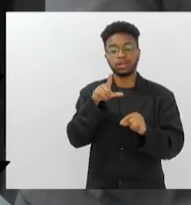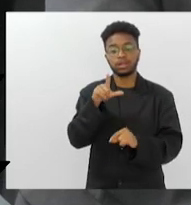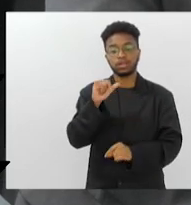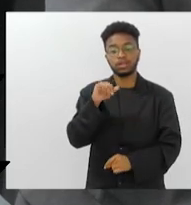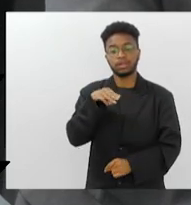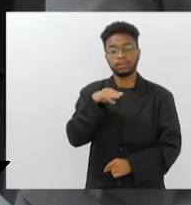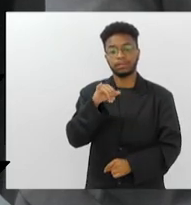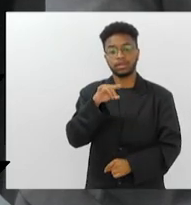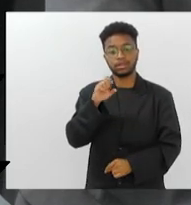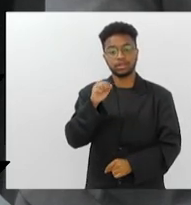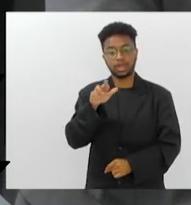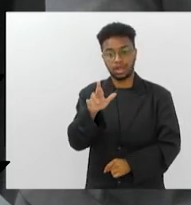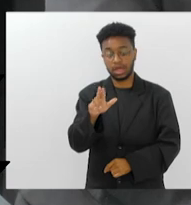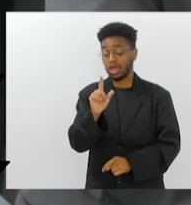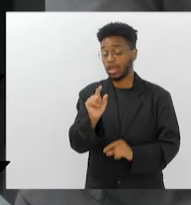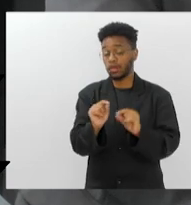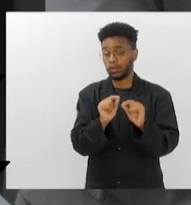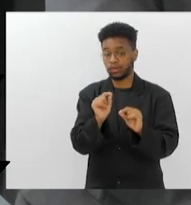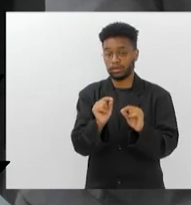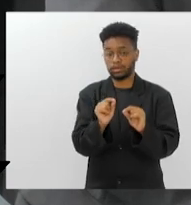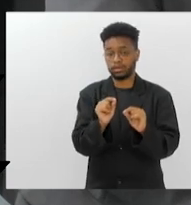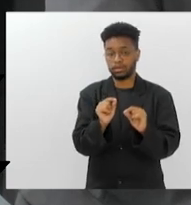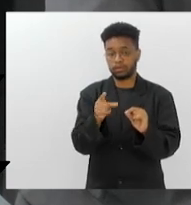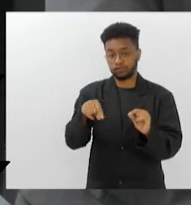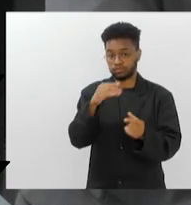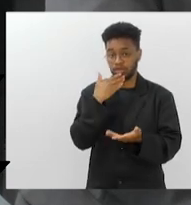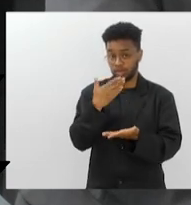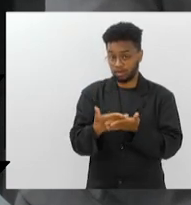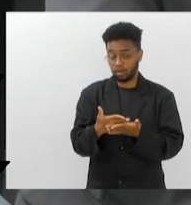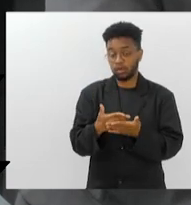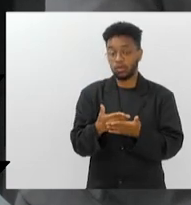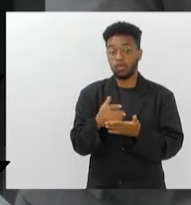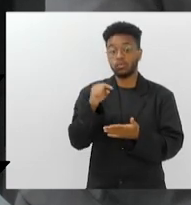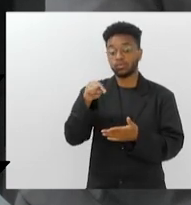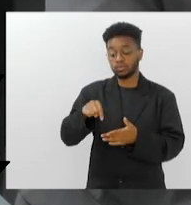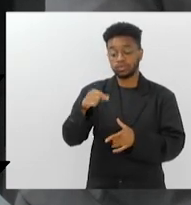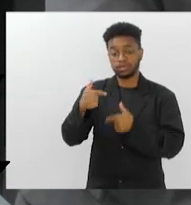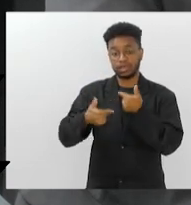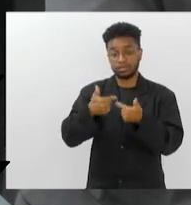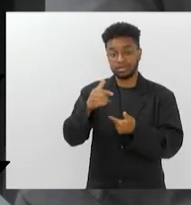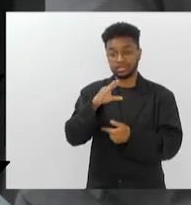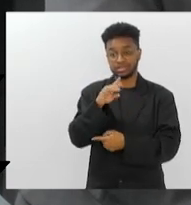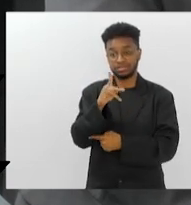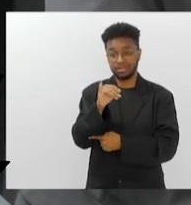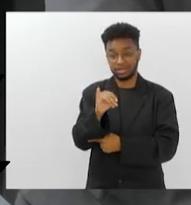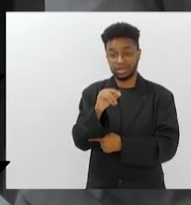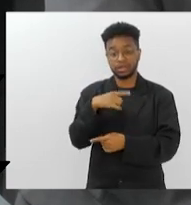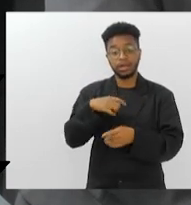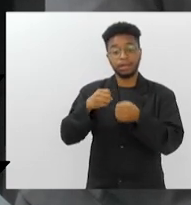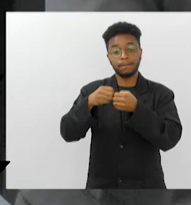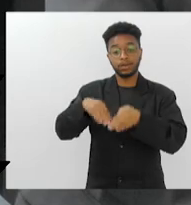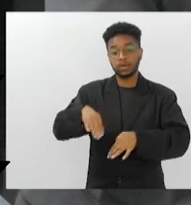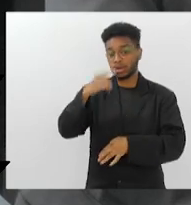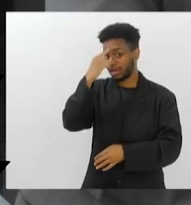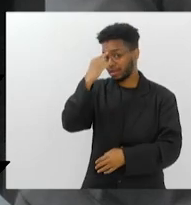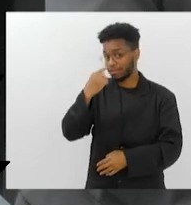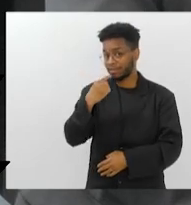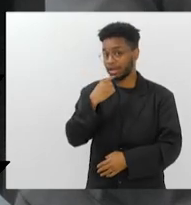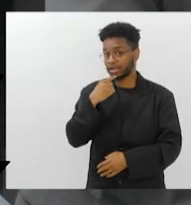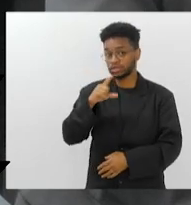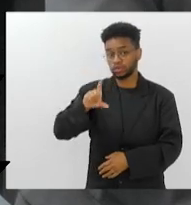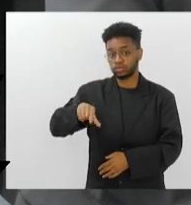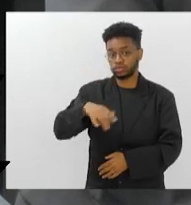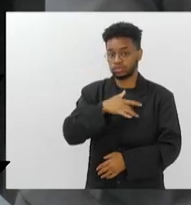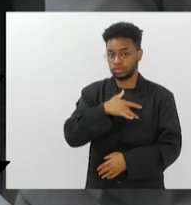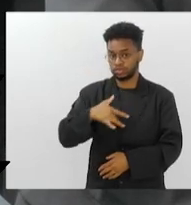pasm foi que os trabalhos da CPI causavam dano à imagem dos planos de